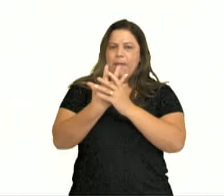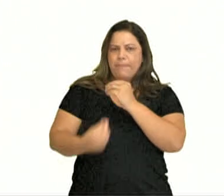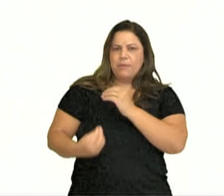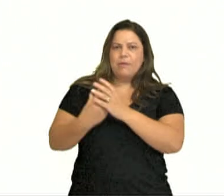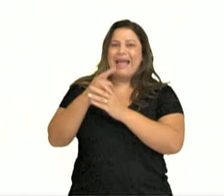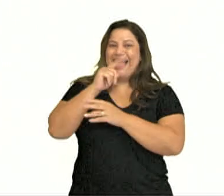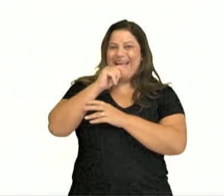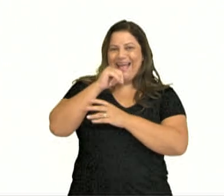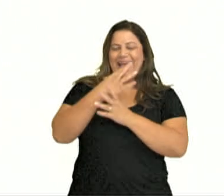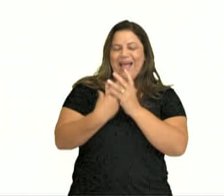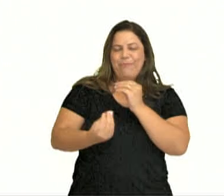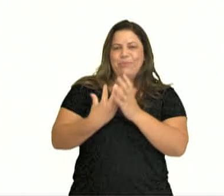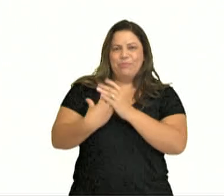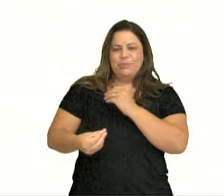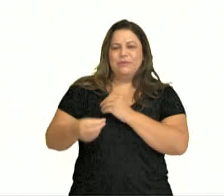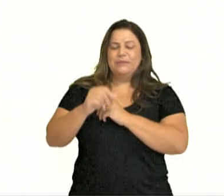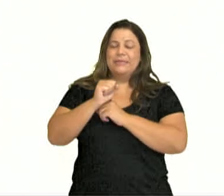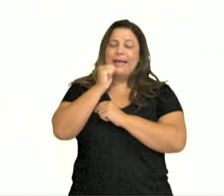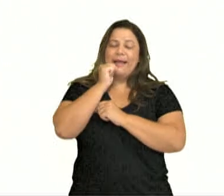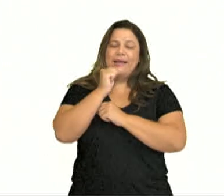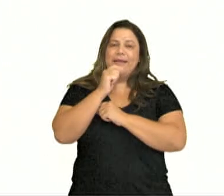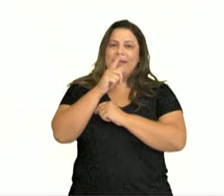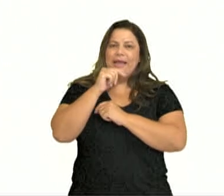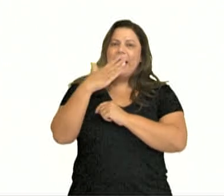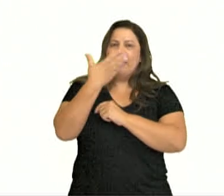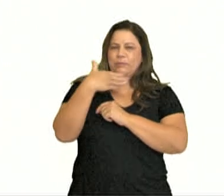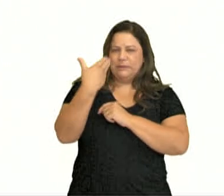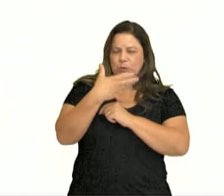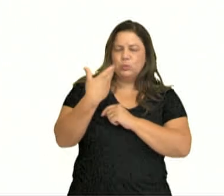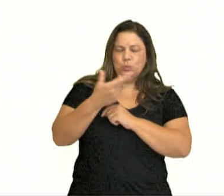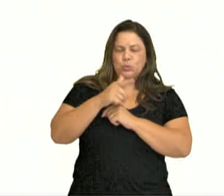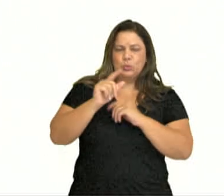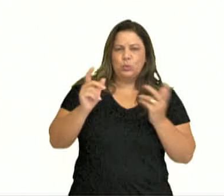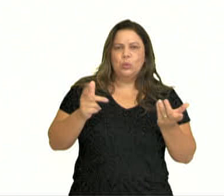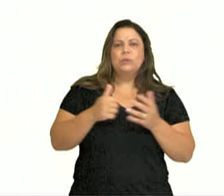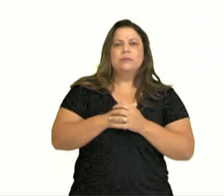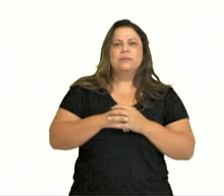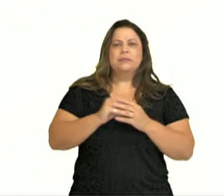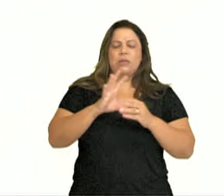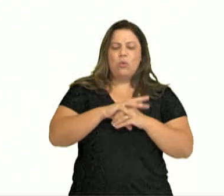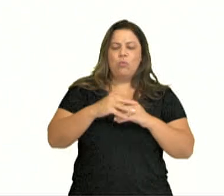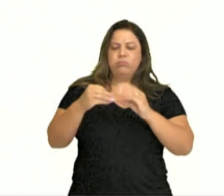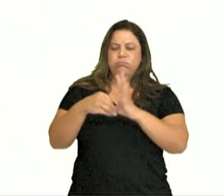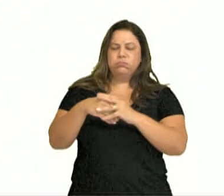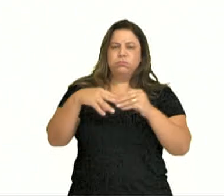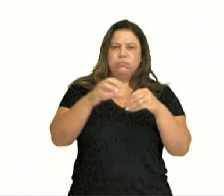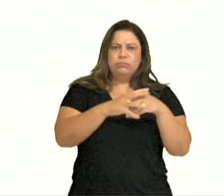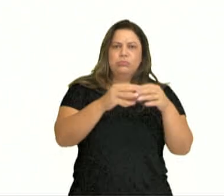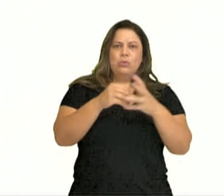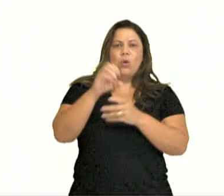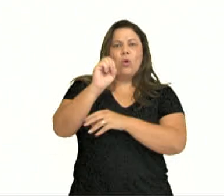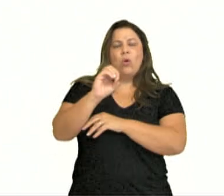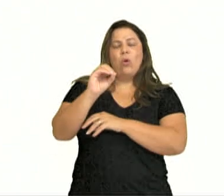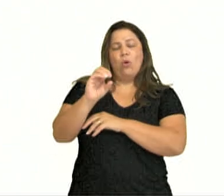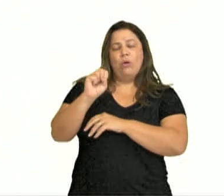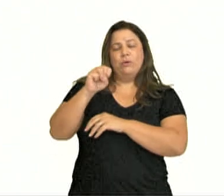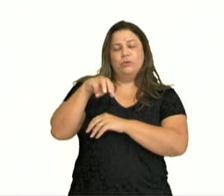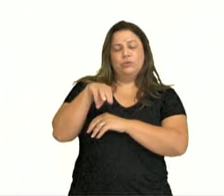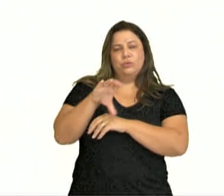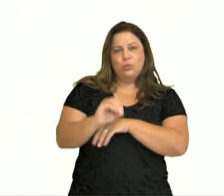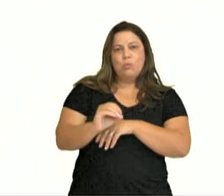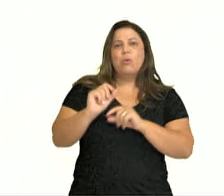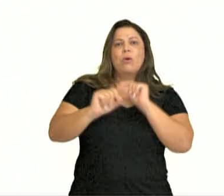ambiente dulcícola, né, em água doce, uma estrutura que permite a osmorregulação. Essa estrutura é